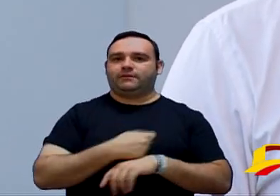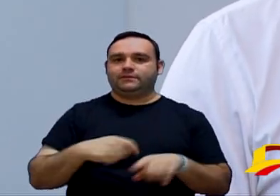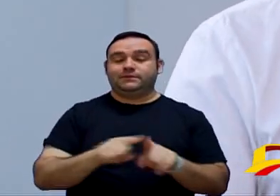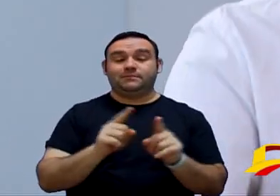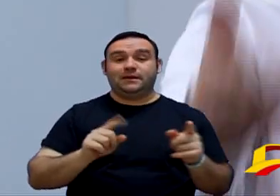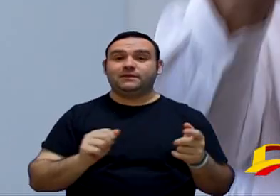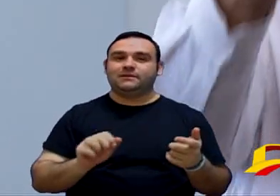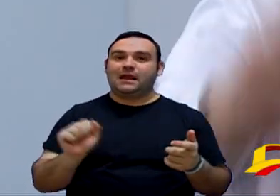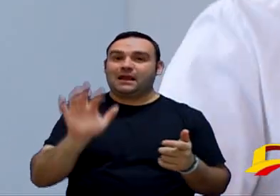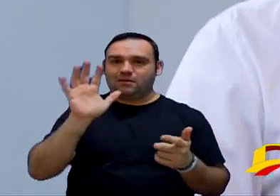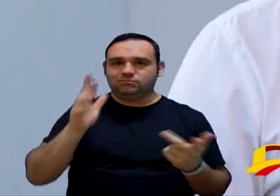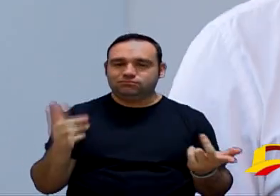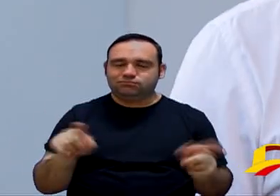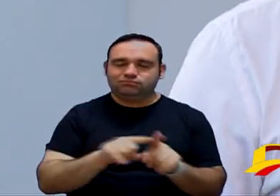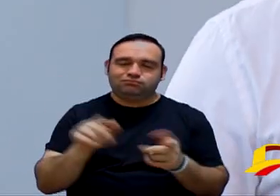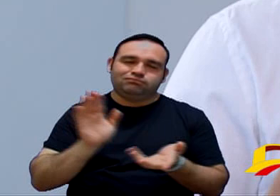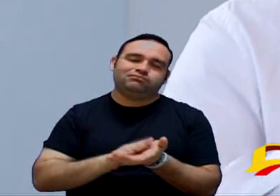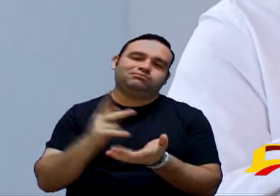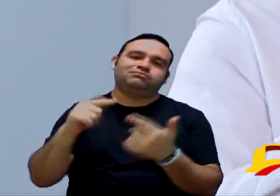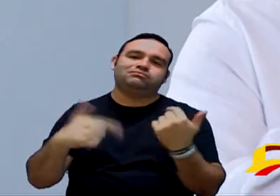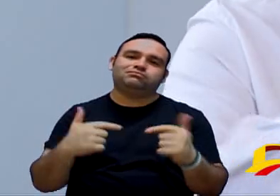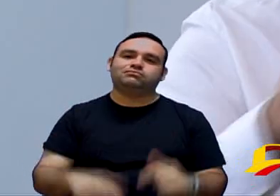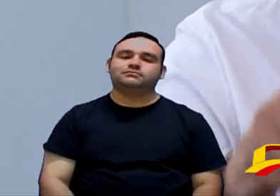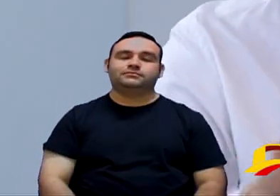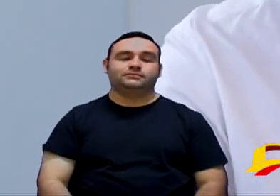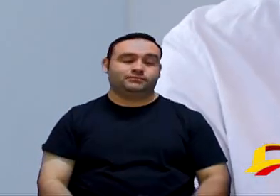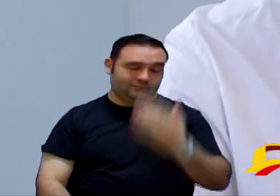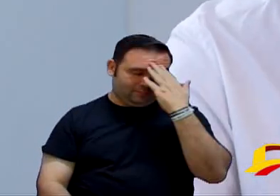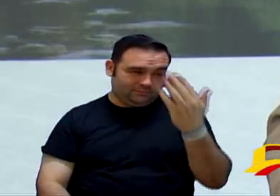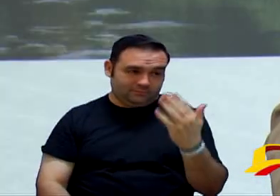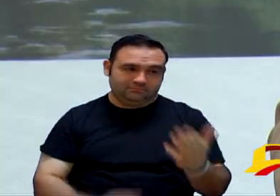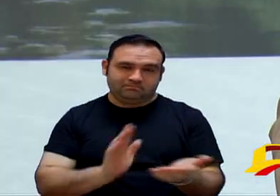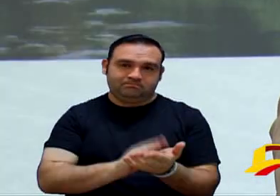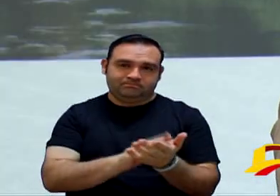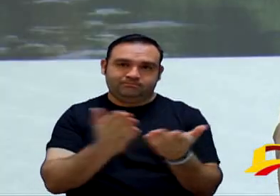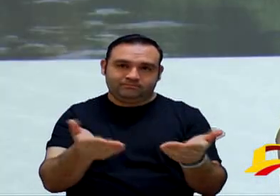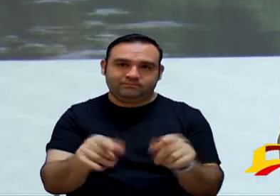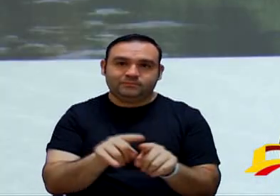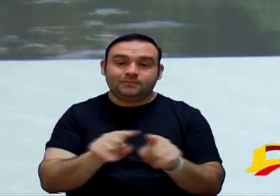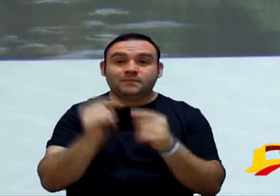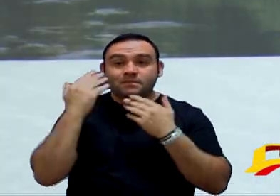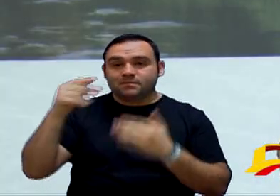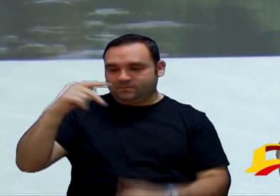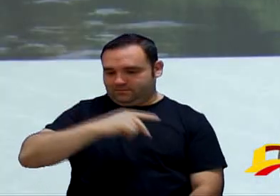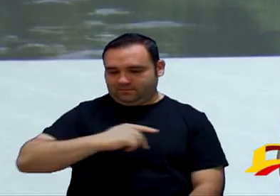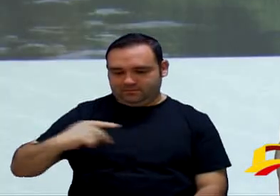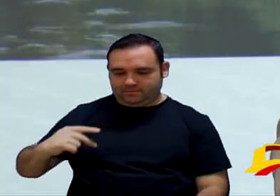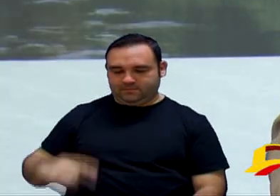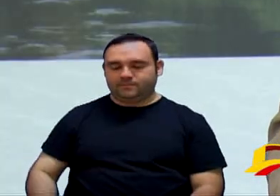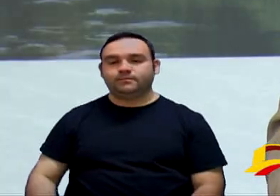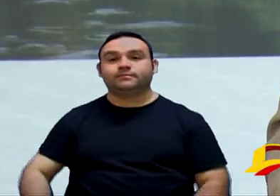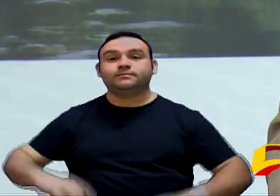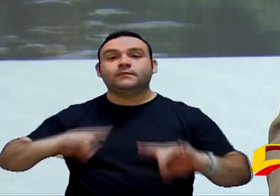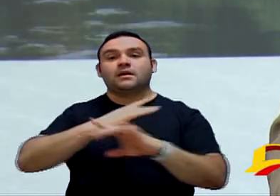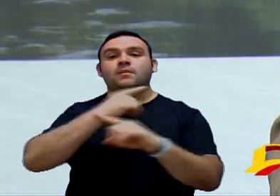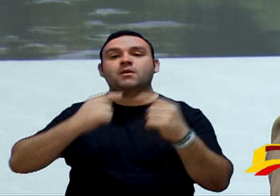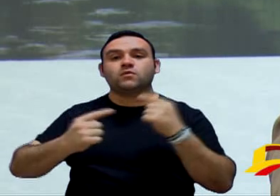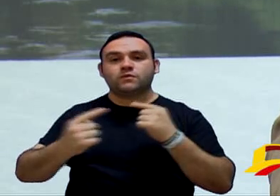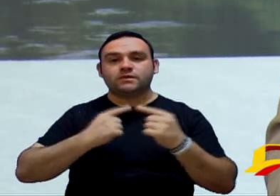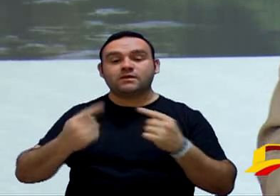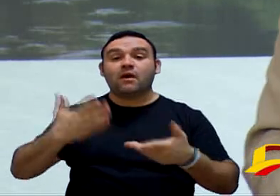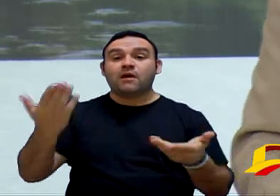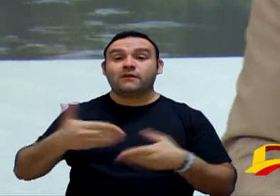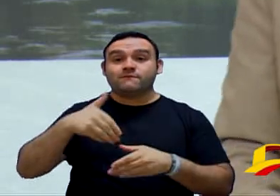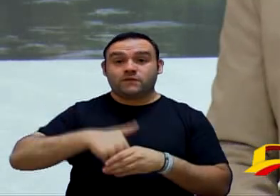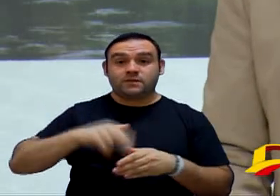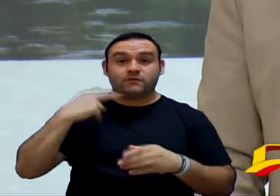é muito Custoso Então parabéns também pelos seus trabalhos tá bom obrigado Vereador parabéns para o senhor também obrigado Presidente é encerrar a discussão coloca